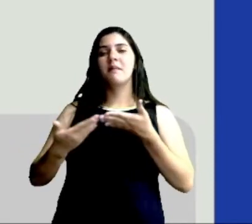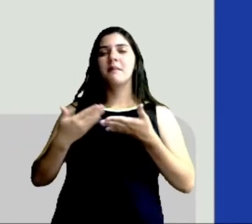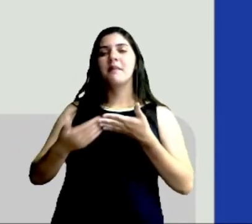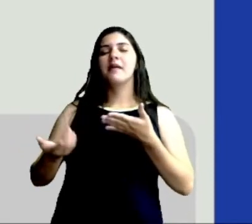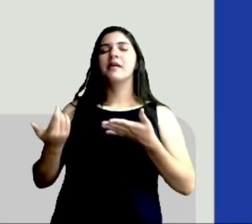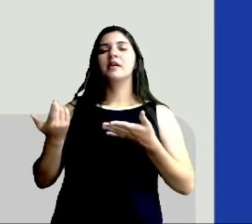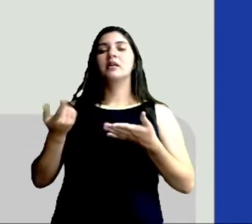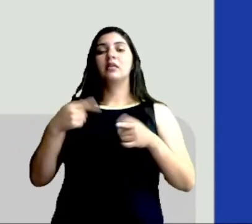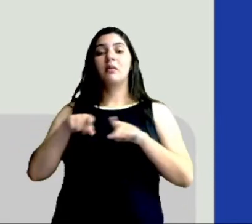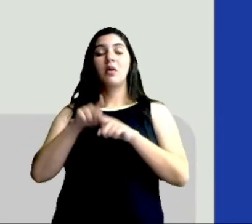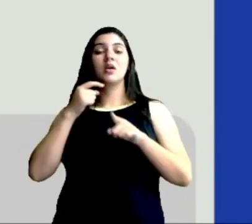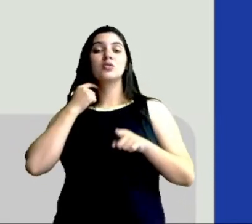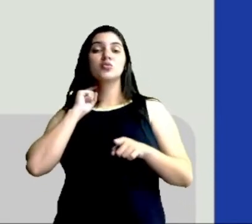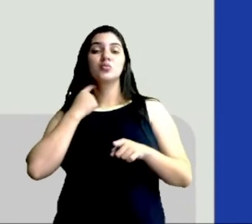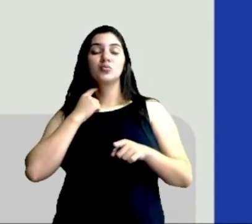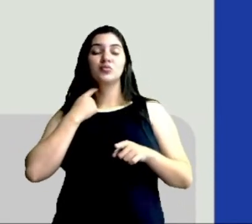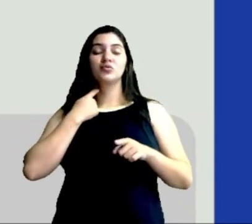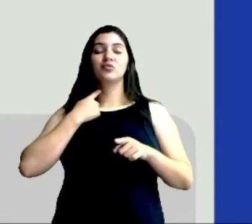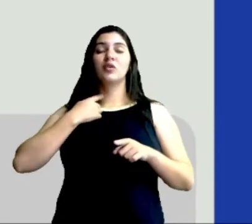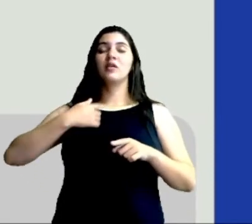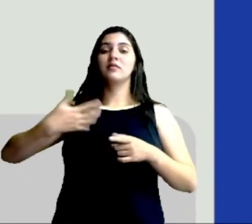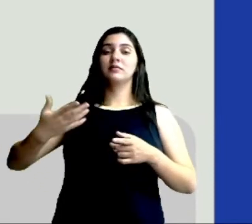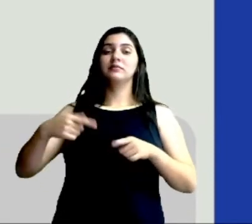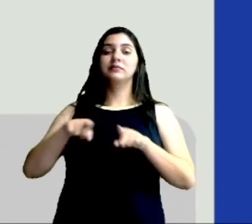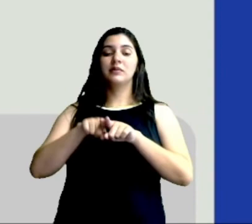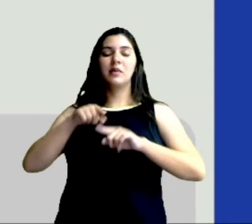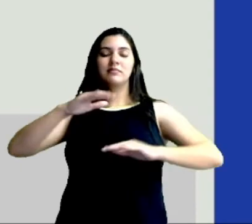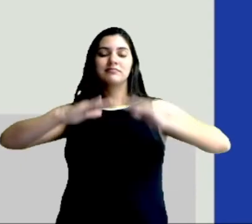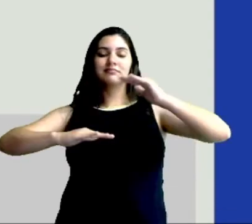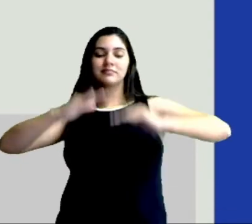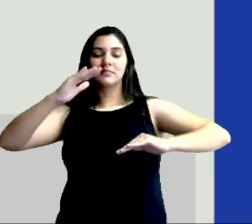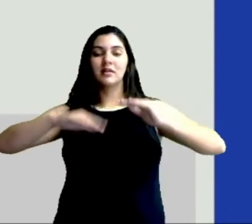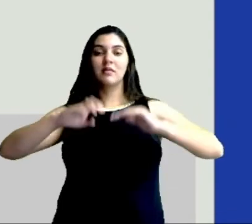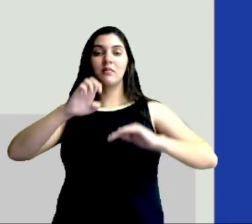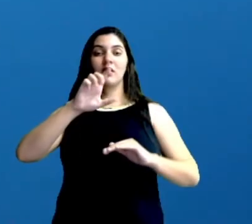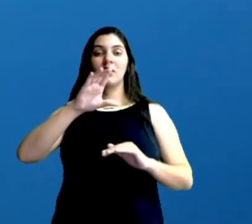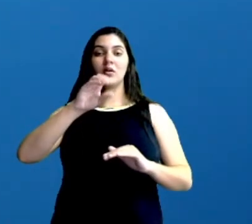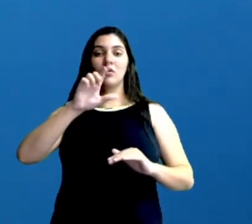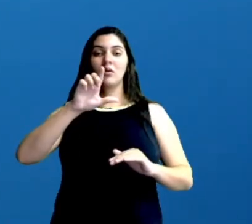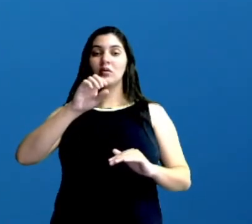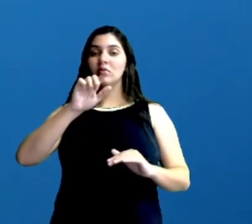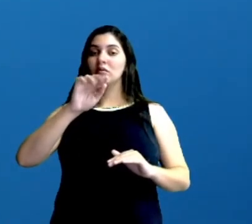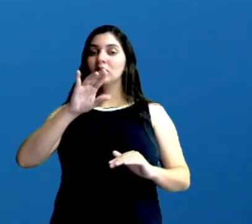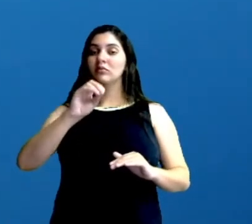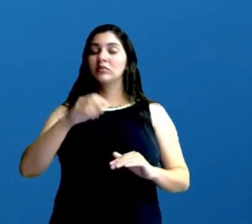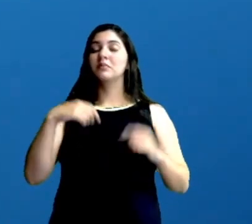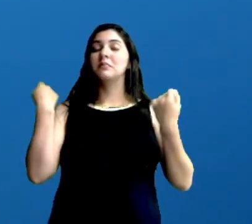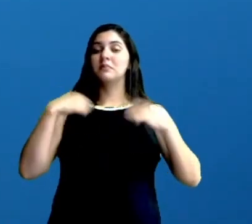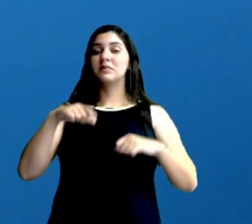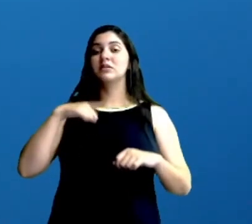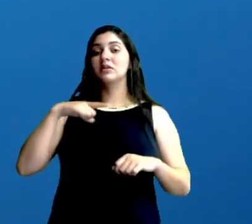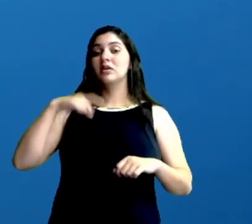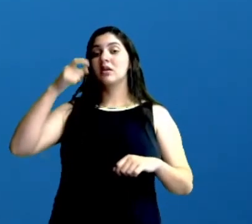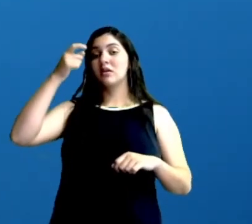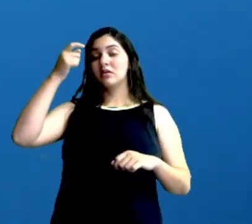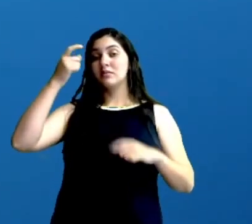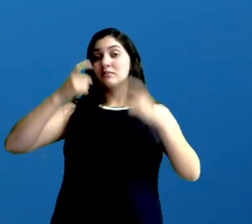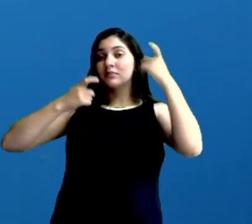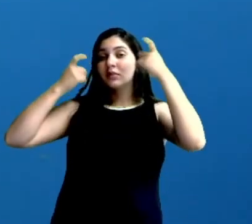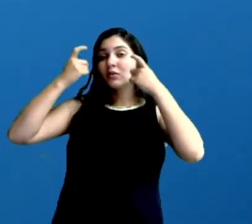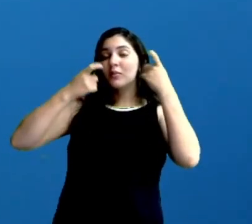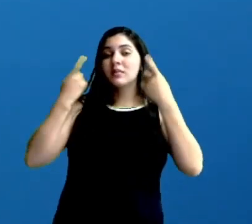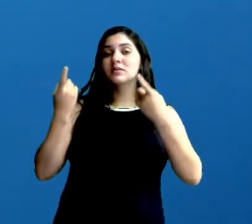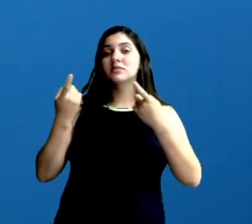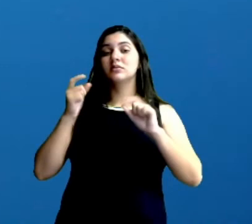poluição do meio ambiente e o desequilíbrio ecológico também. Então aí a gente tem que ter essa preocupação dessa